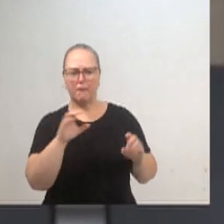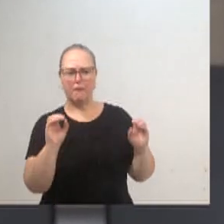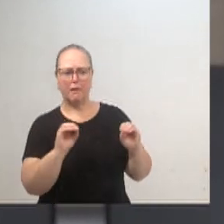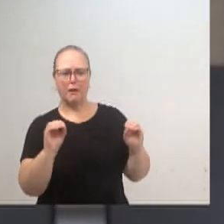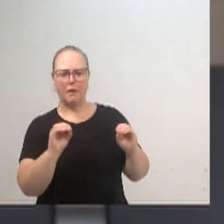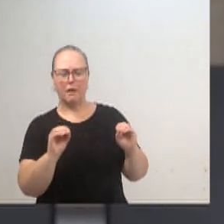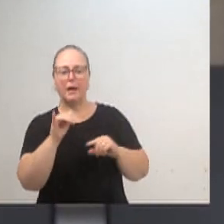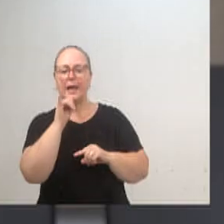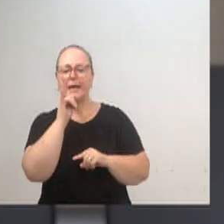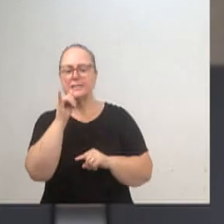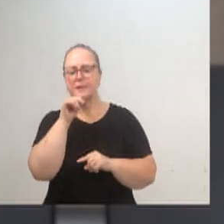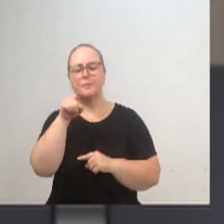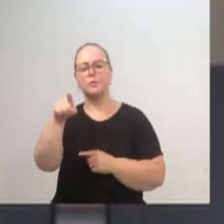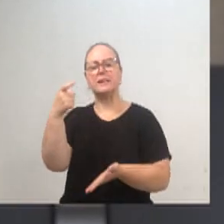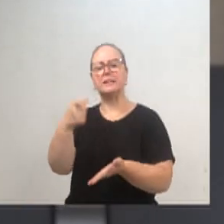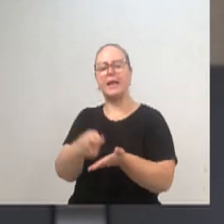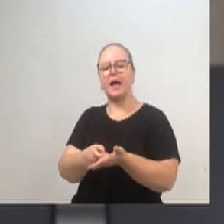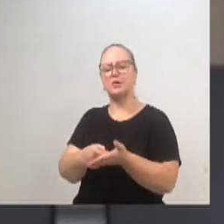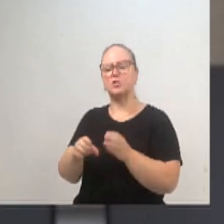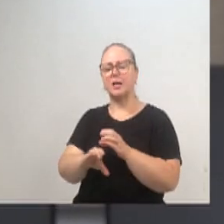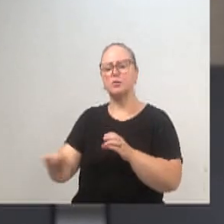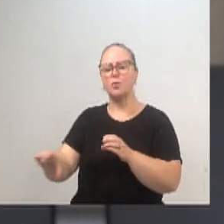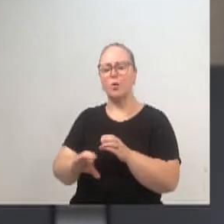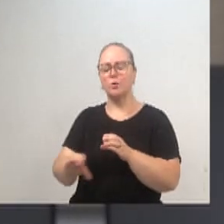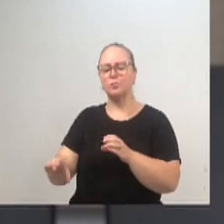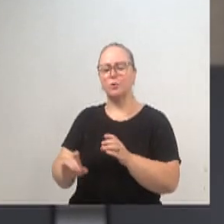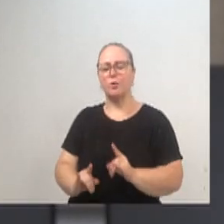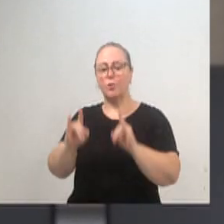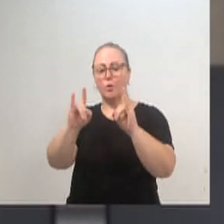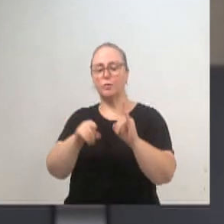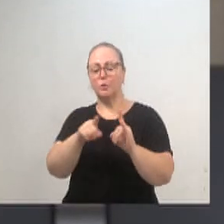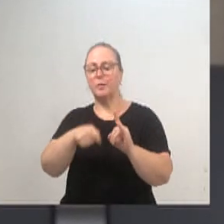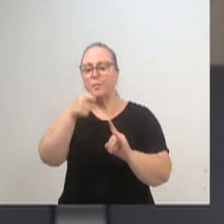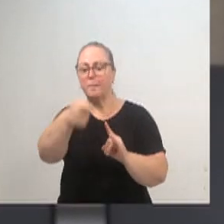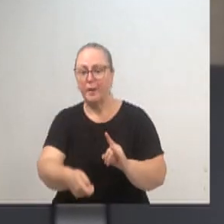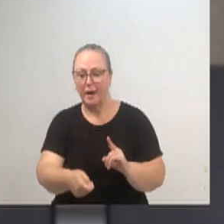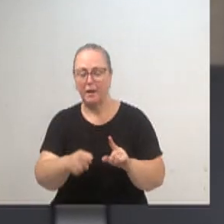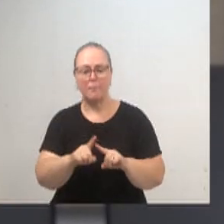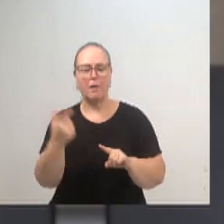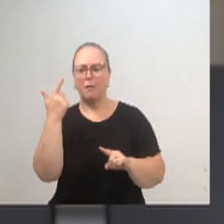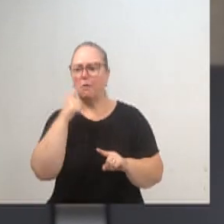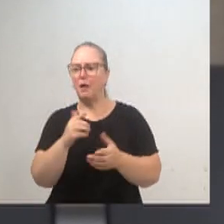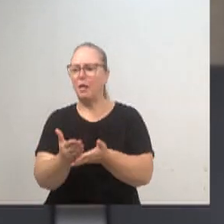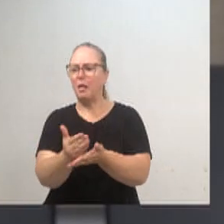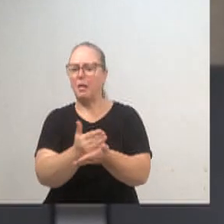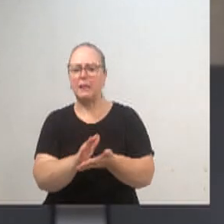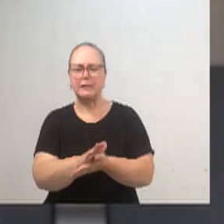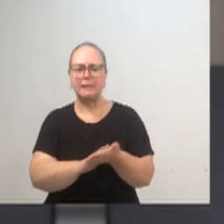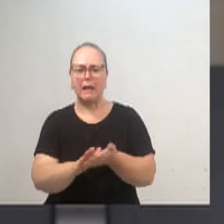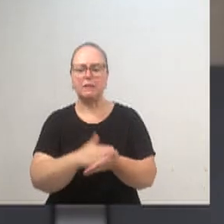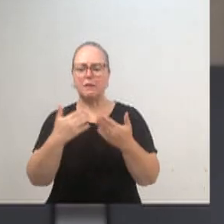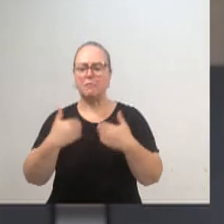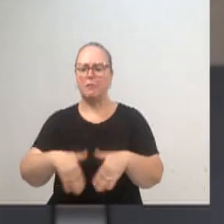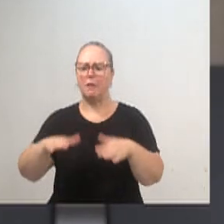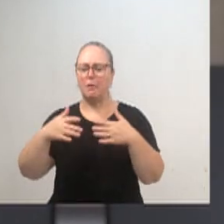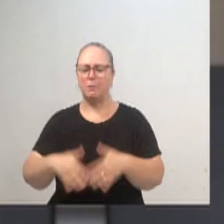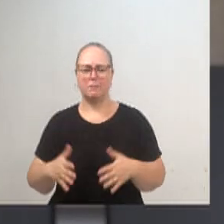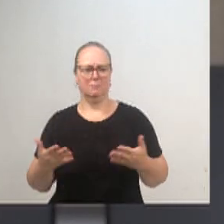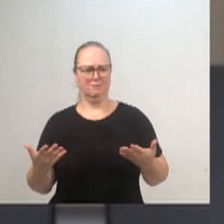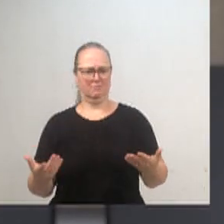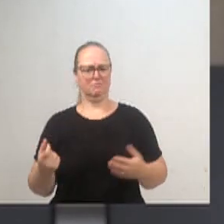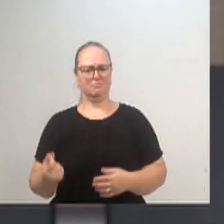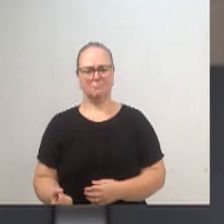aceito em nenhuma modalidade. Inclusive, na iniciativa privada, isso não é permitido. Só acontece porque tem esse arcabouço esquisito